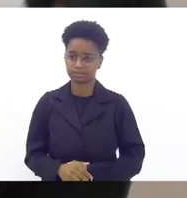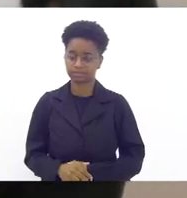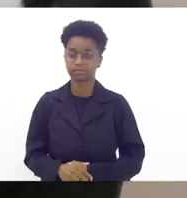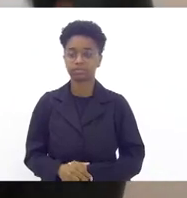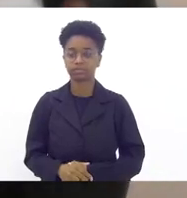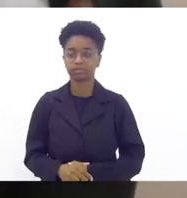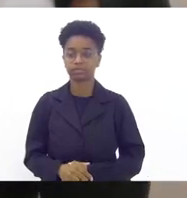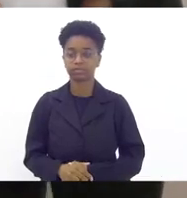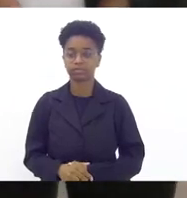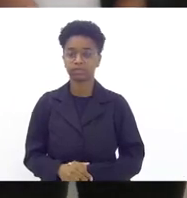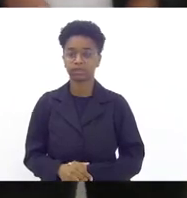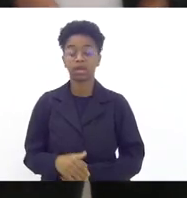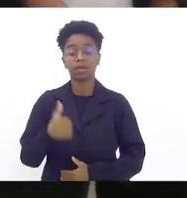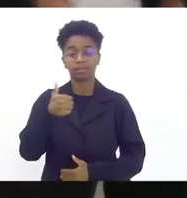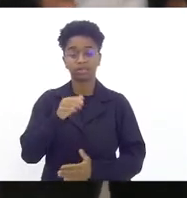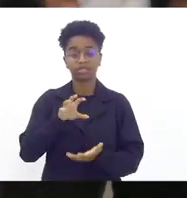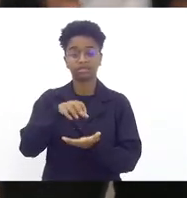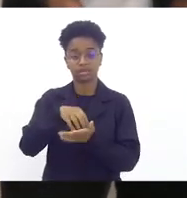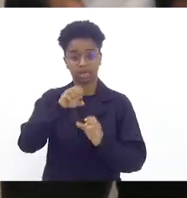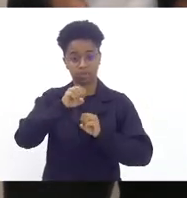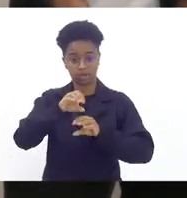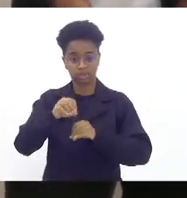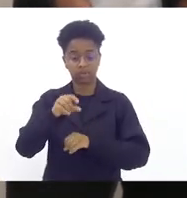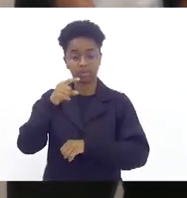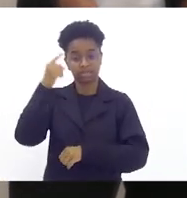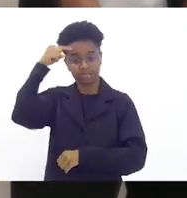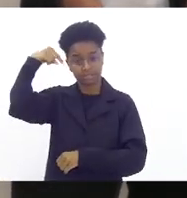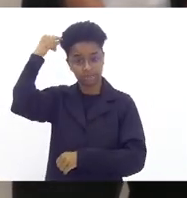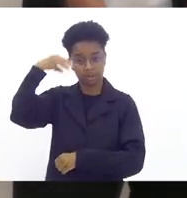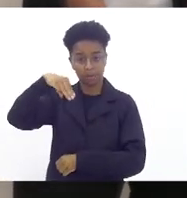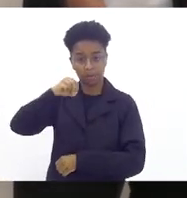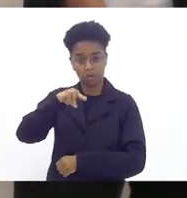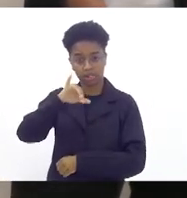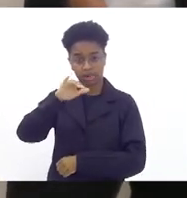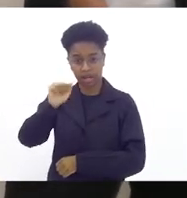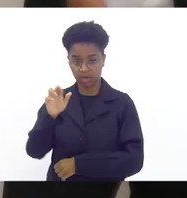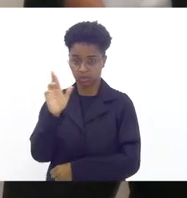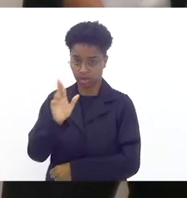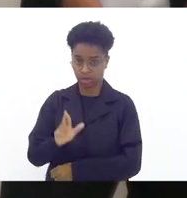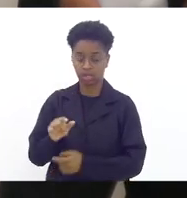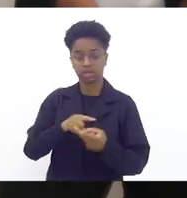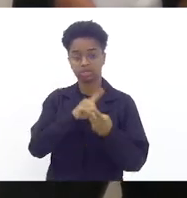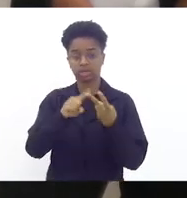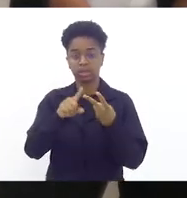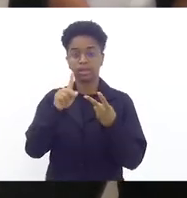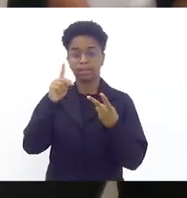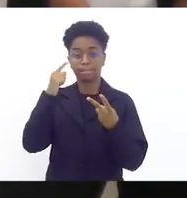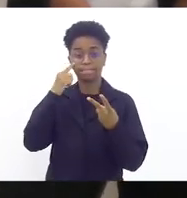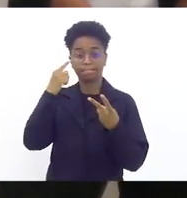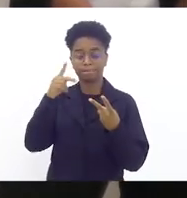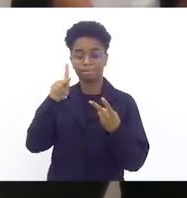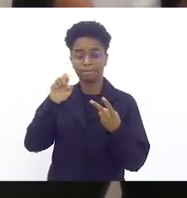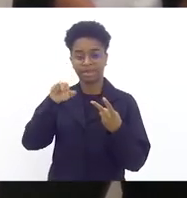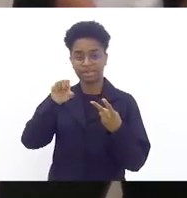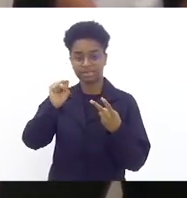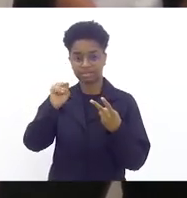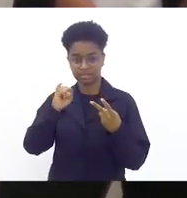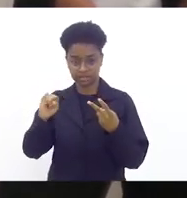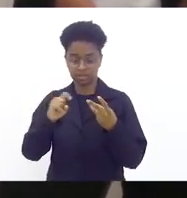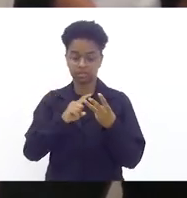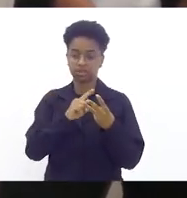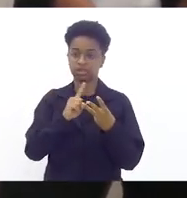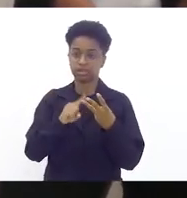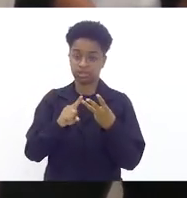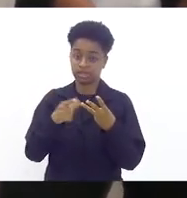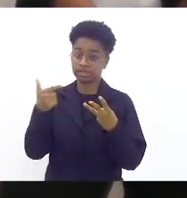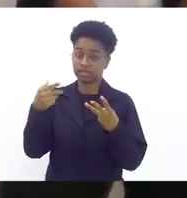A primeira foi Centro Educacional Santa Mônica, que fica no recreio. A segunda, a Pense, que fica na freguesia. E